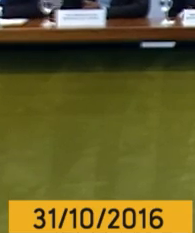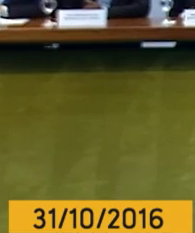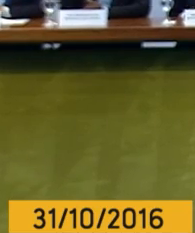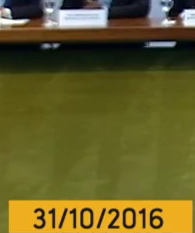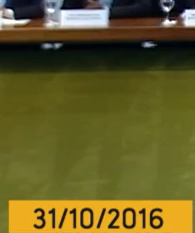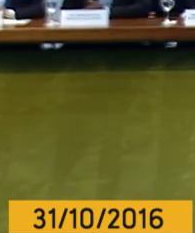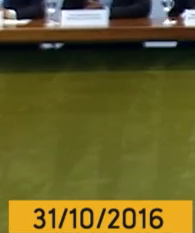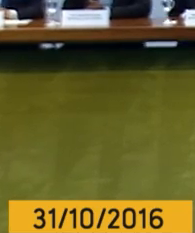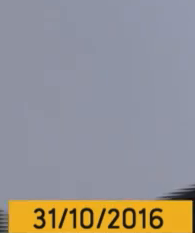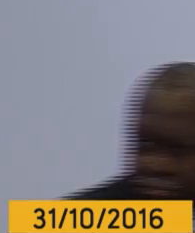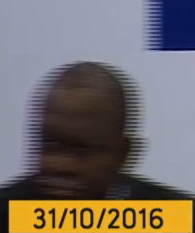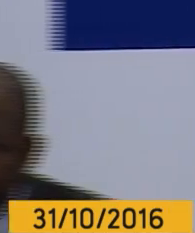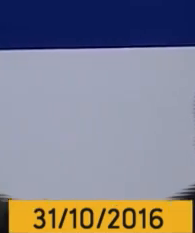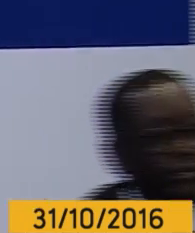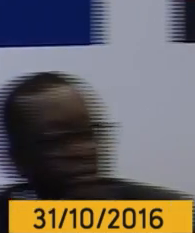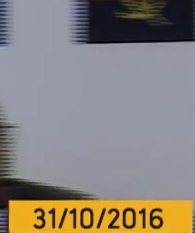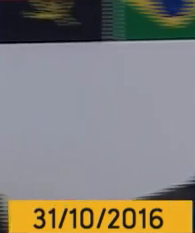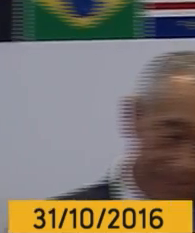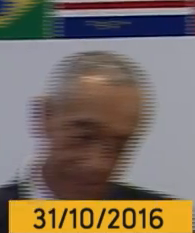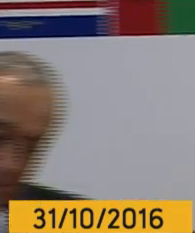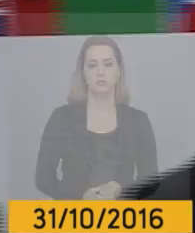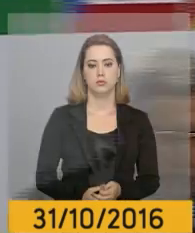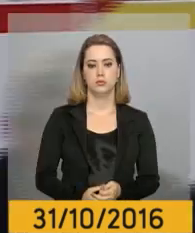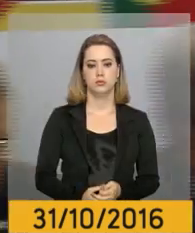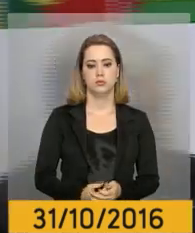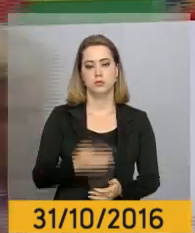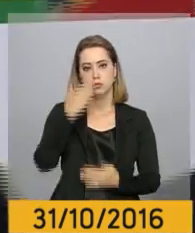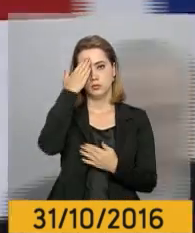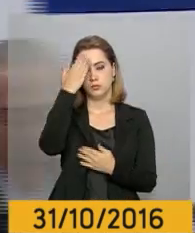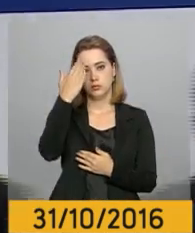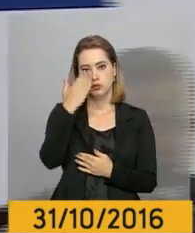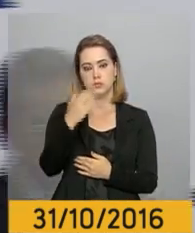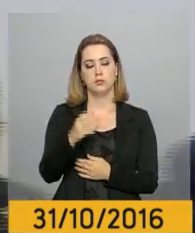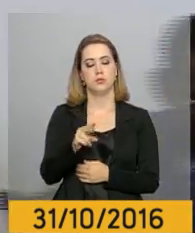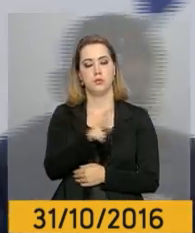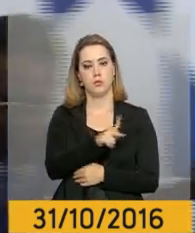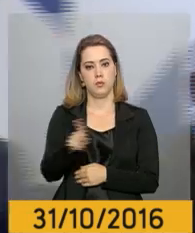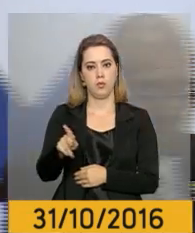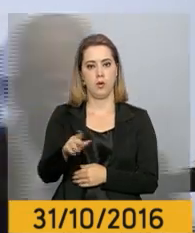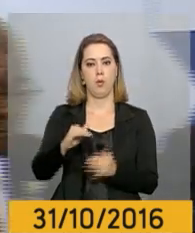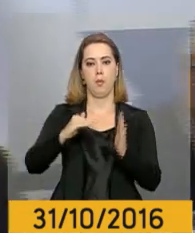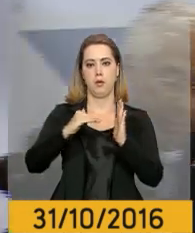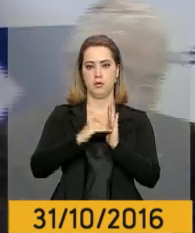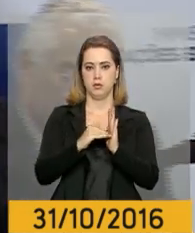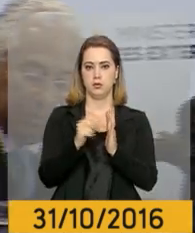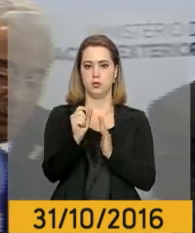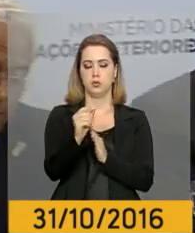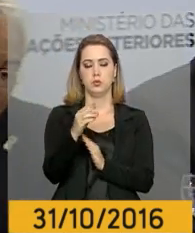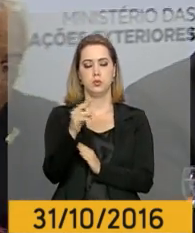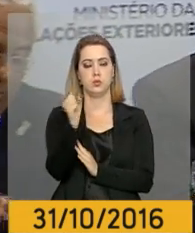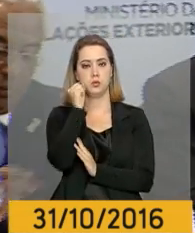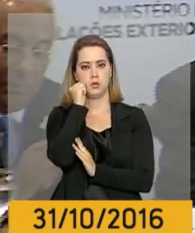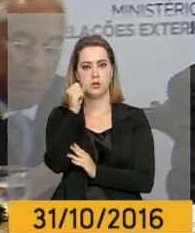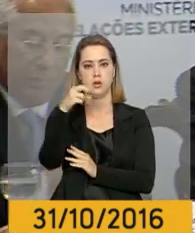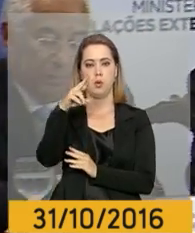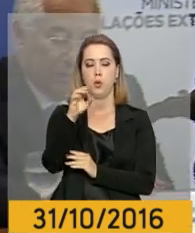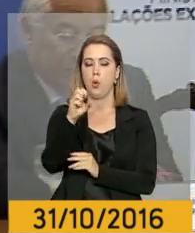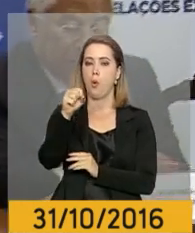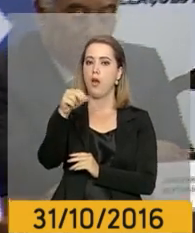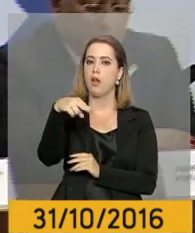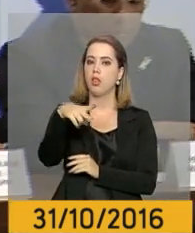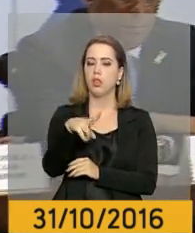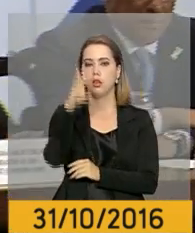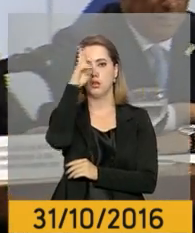obrigado muito obrigado Presidente Renan Calheiros Aliás o presidente ren Calheiros lembrou muito bem